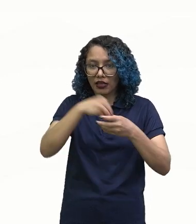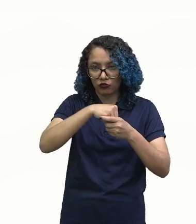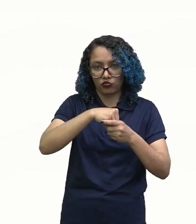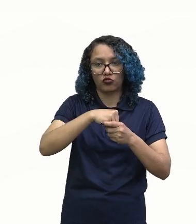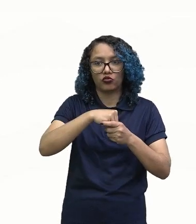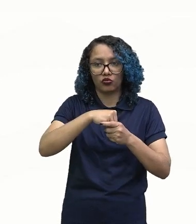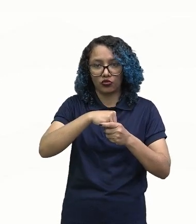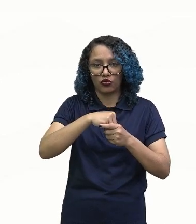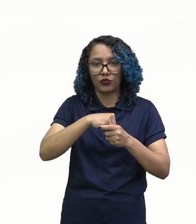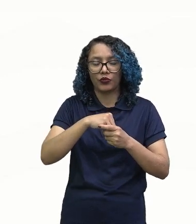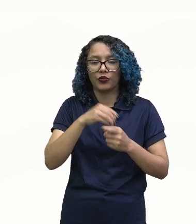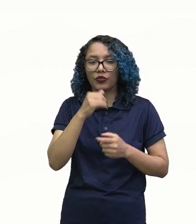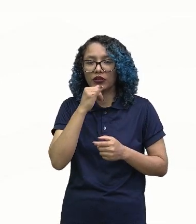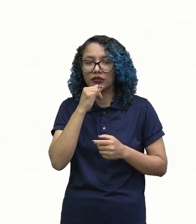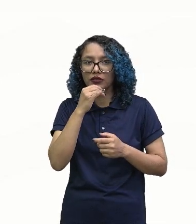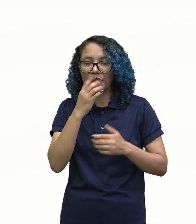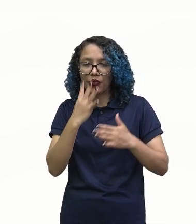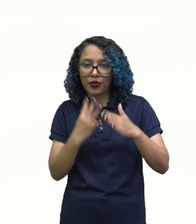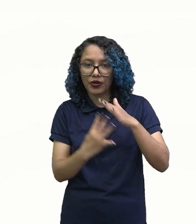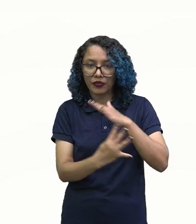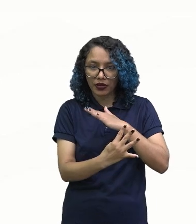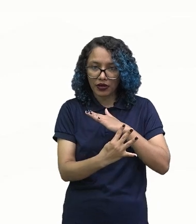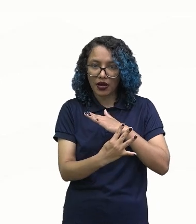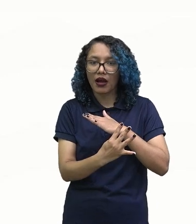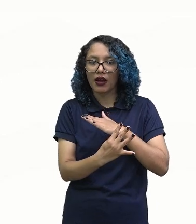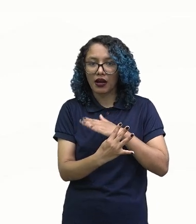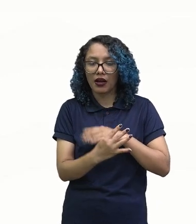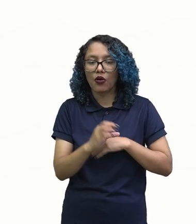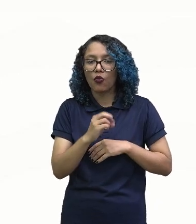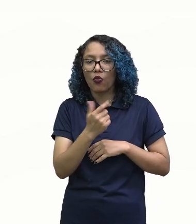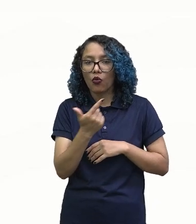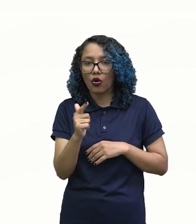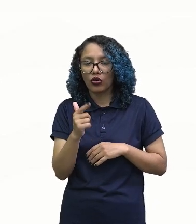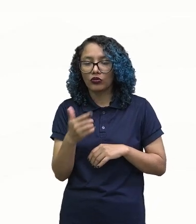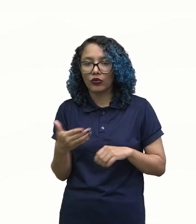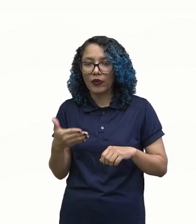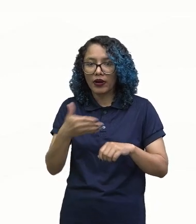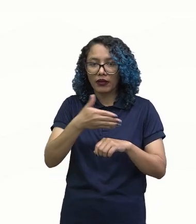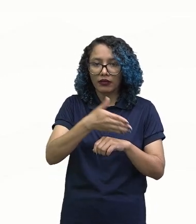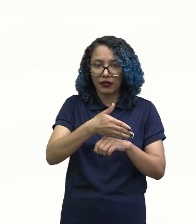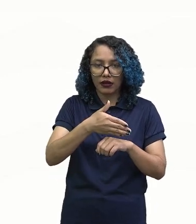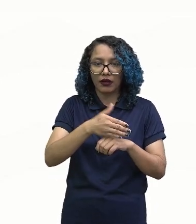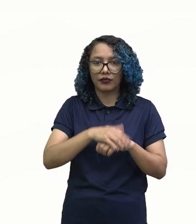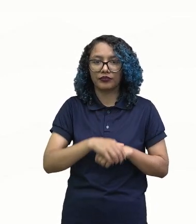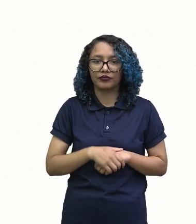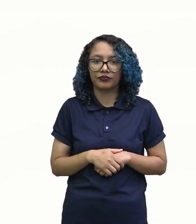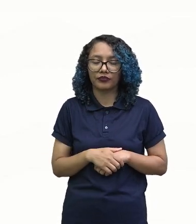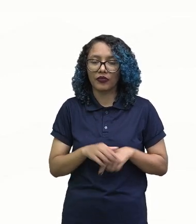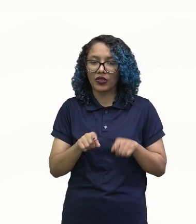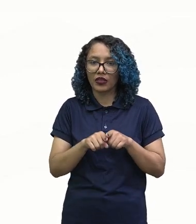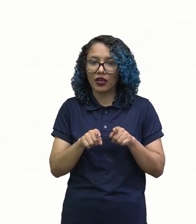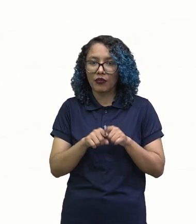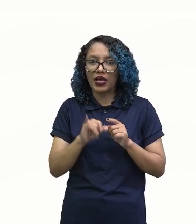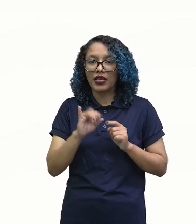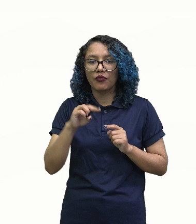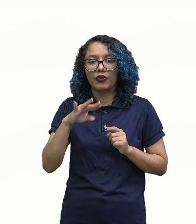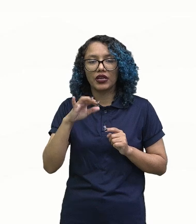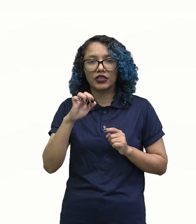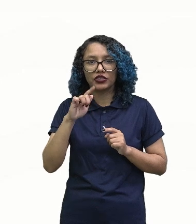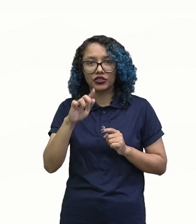dentro, imigrar também para dentro, infiltrar, negação, imergir também para